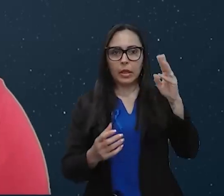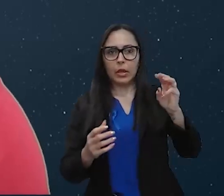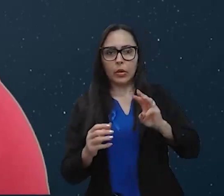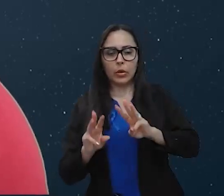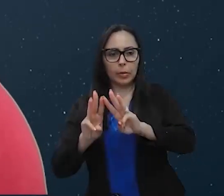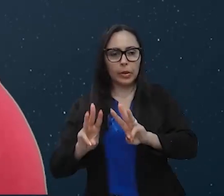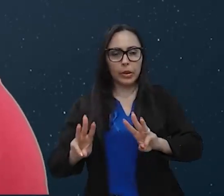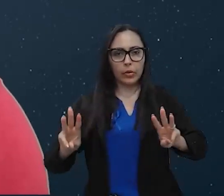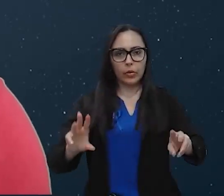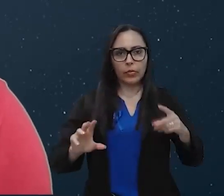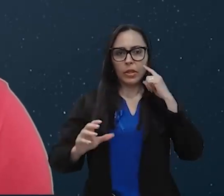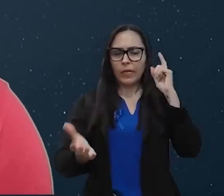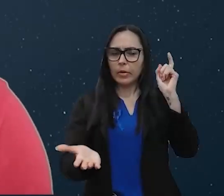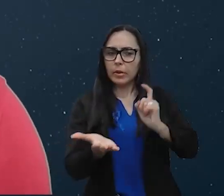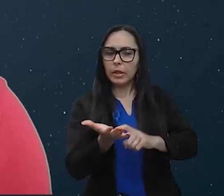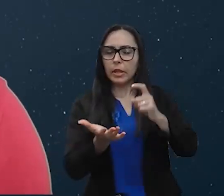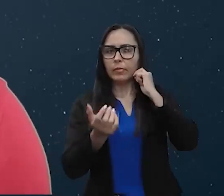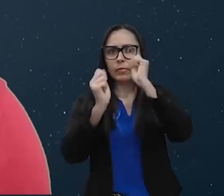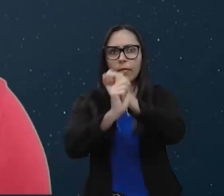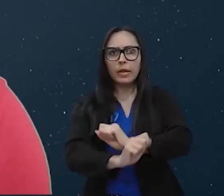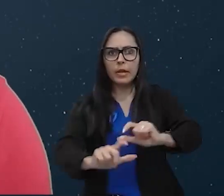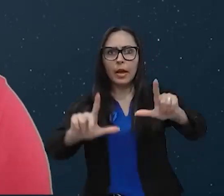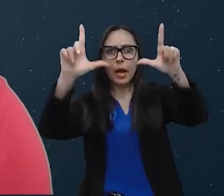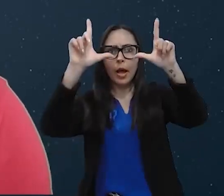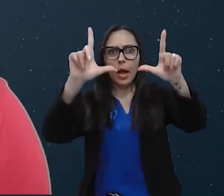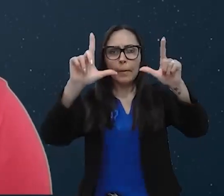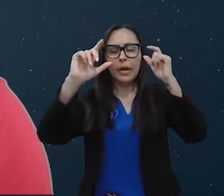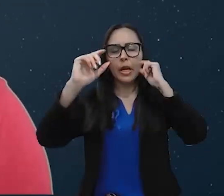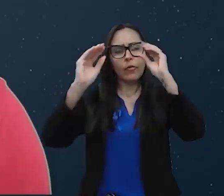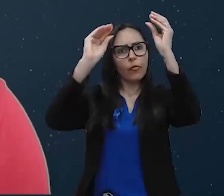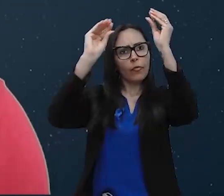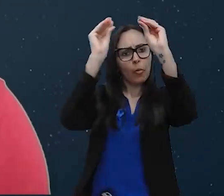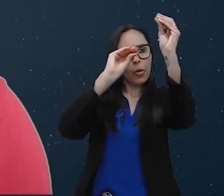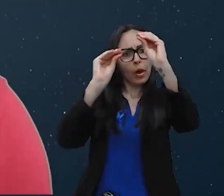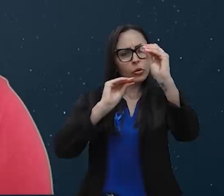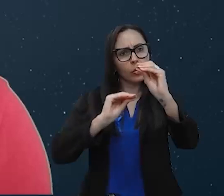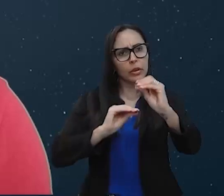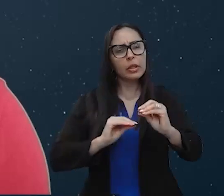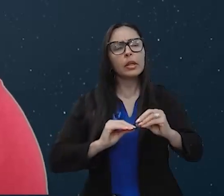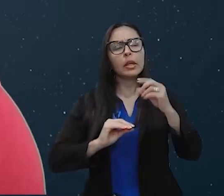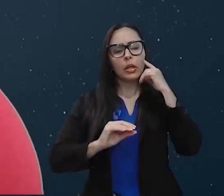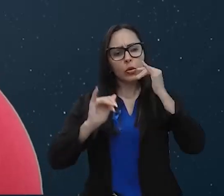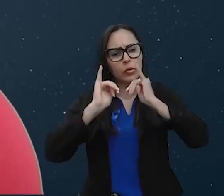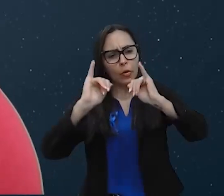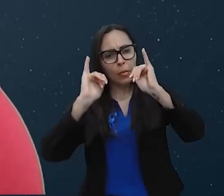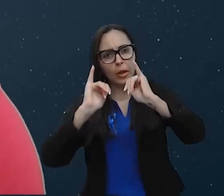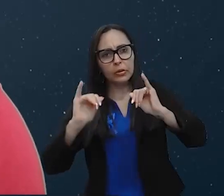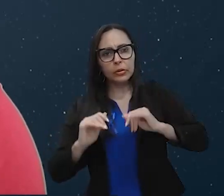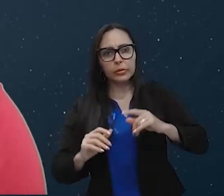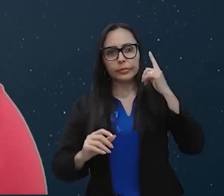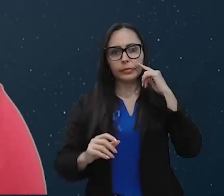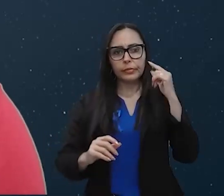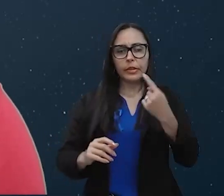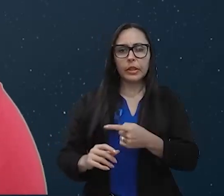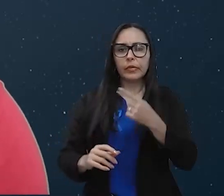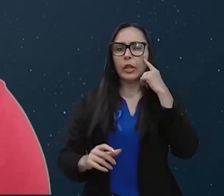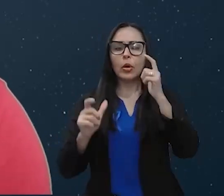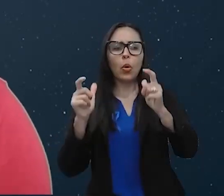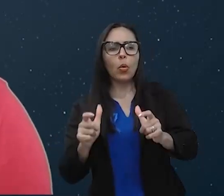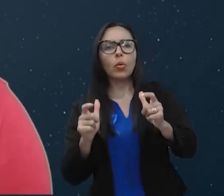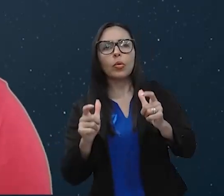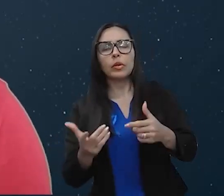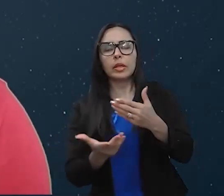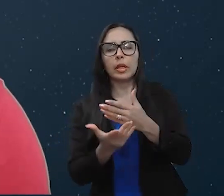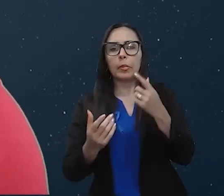direcionar você para um formulário onde você pode colocar ali suas informações e aí a gente tem conhecimento de onde você está